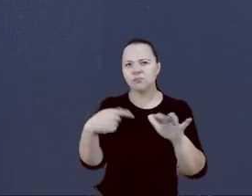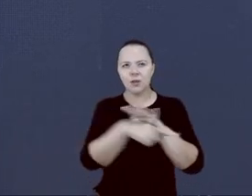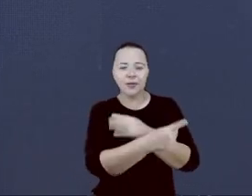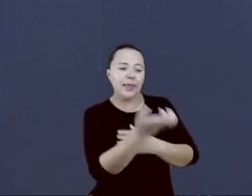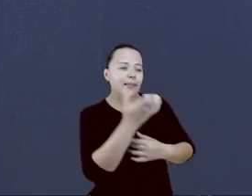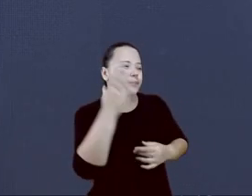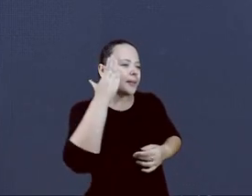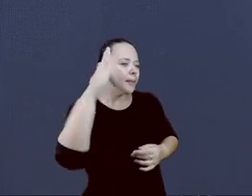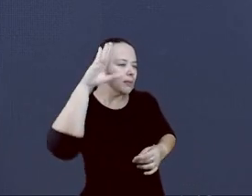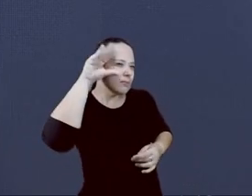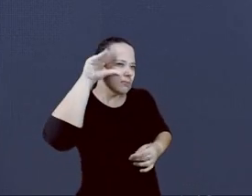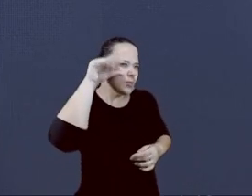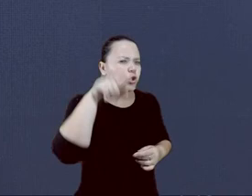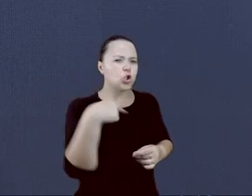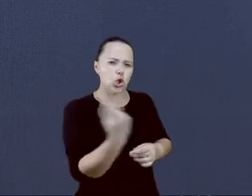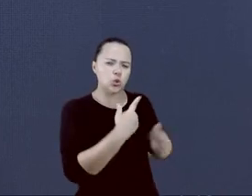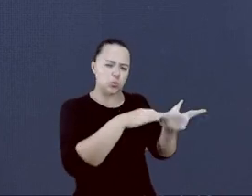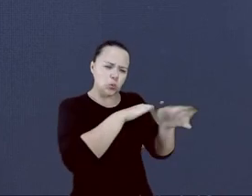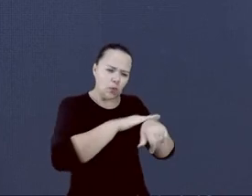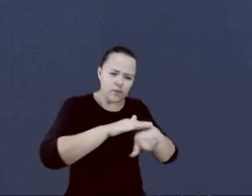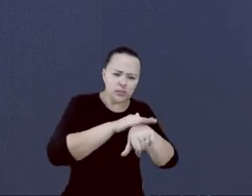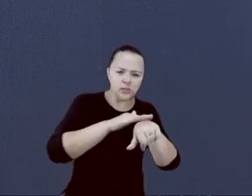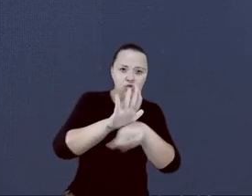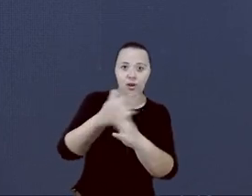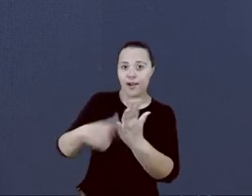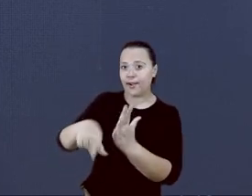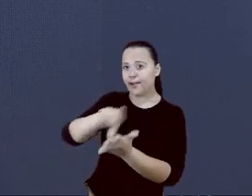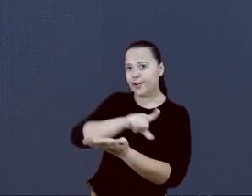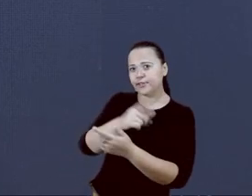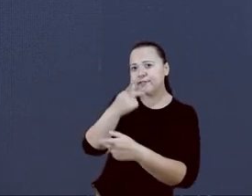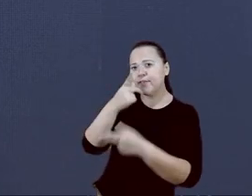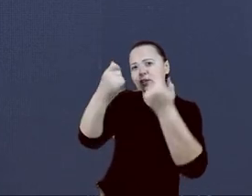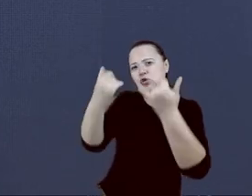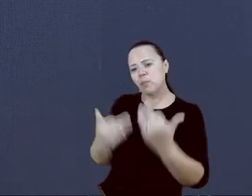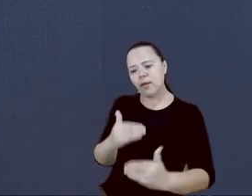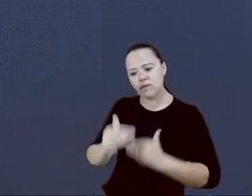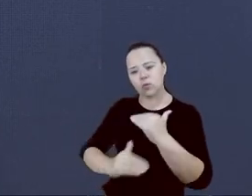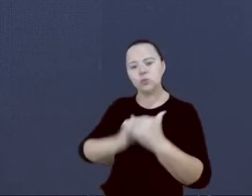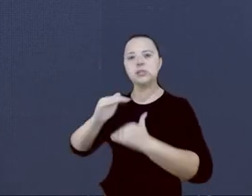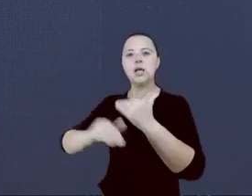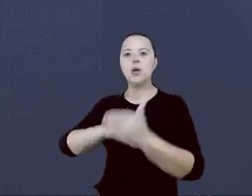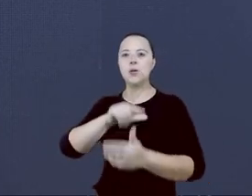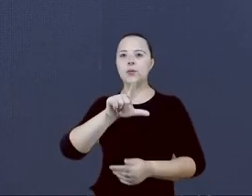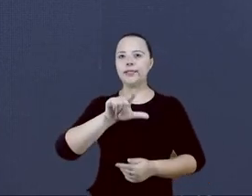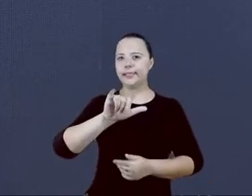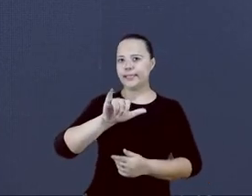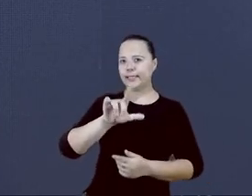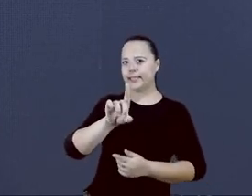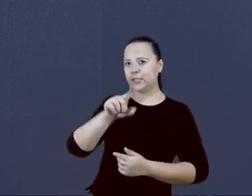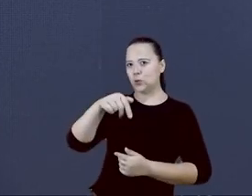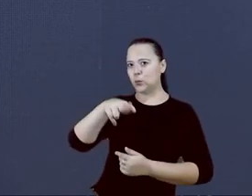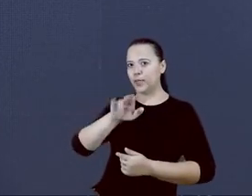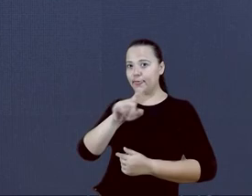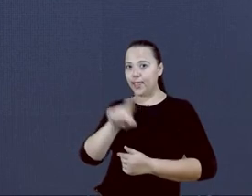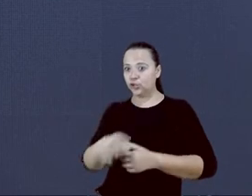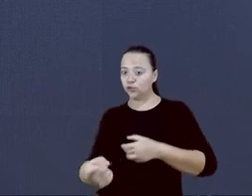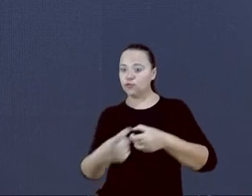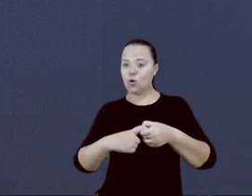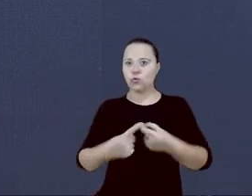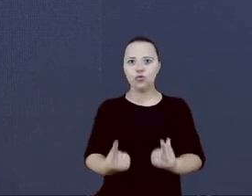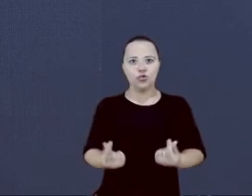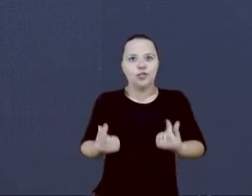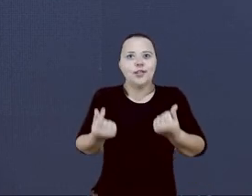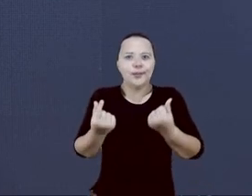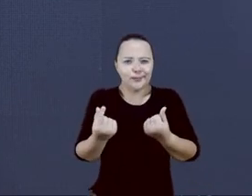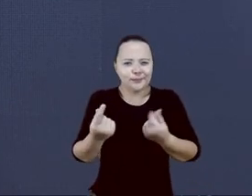gente viu a gente comentou aqui mais cedo a evolução da liquidez desse mercado do volume de negócio de